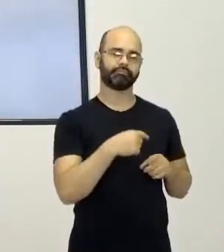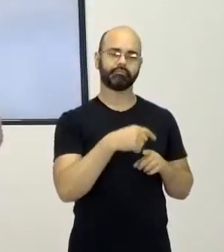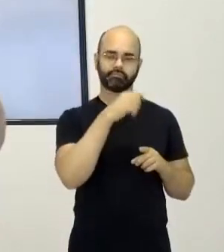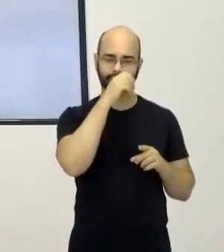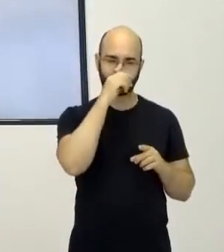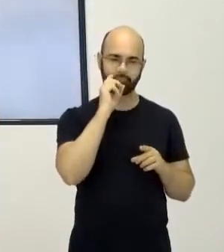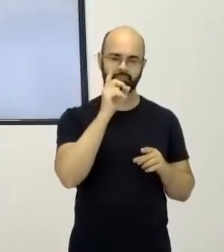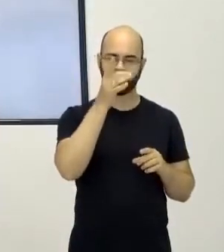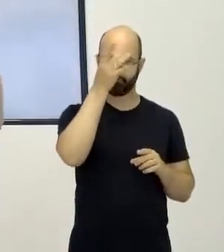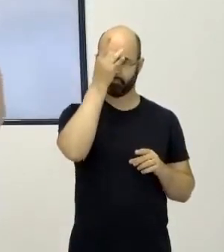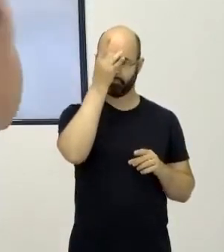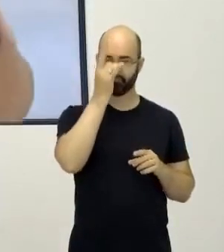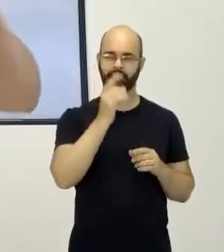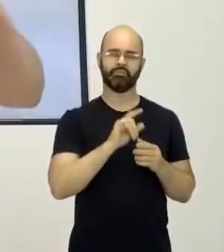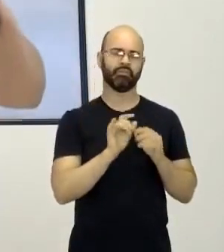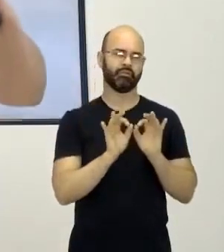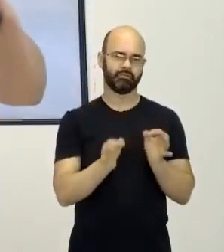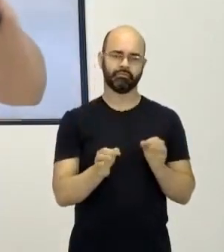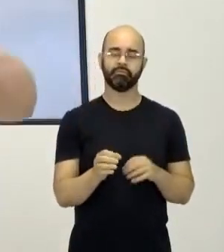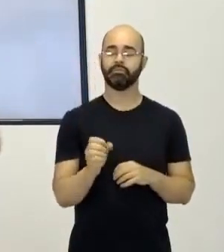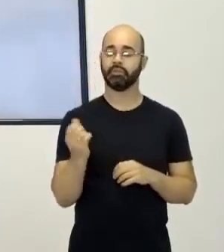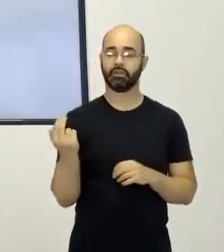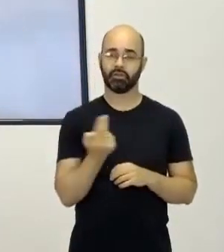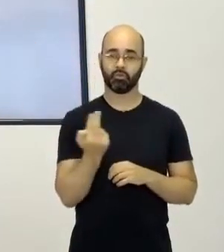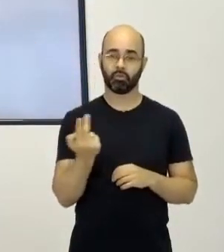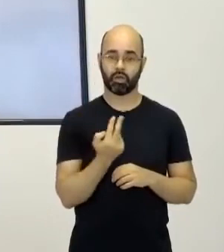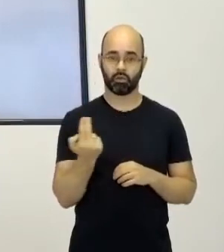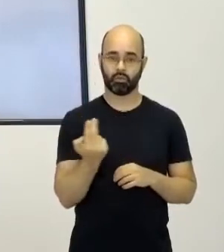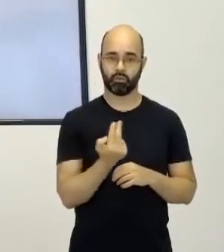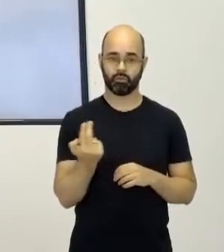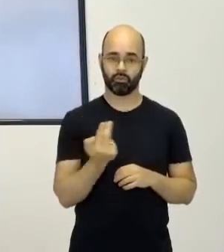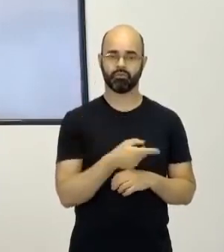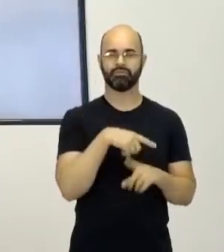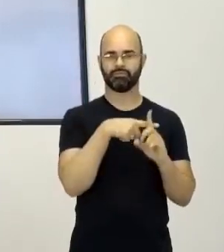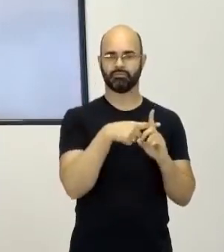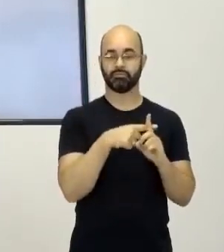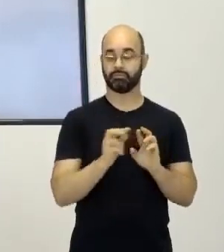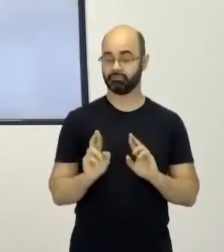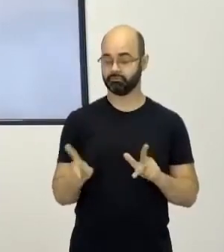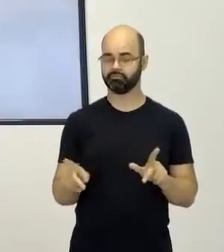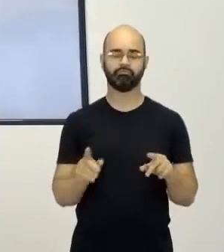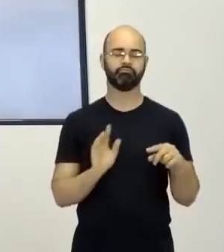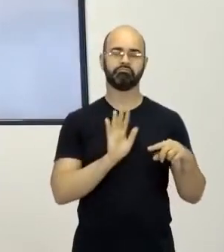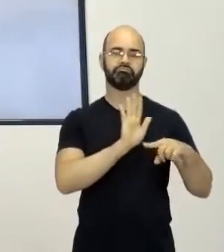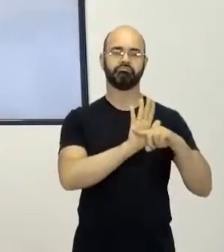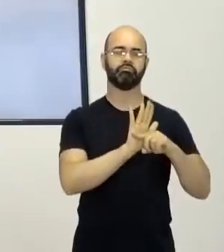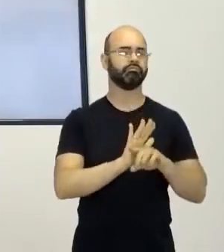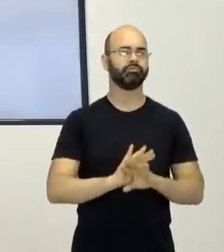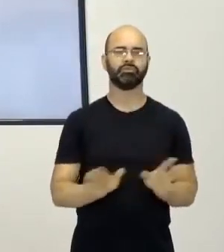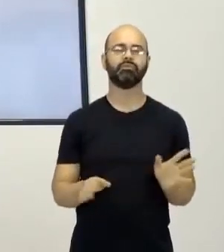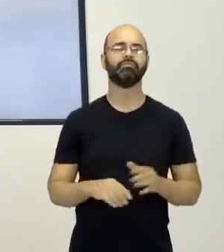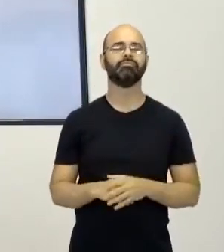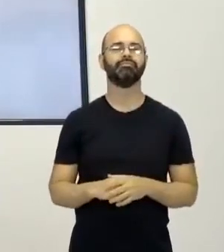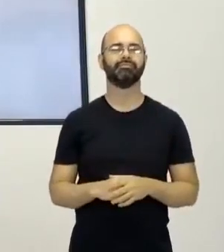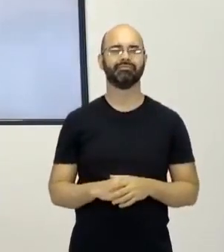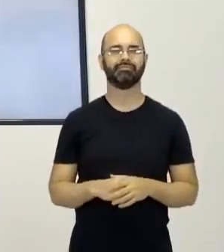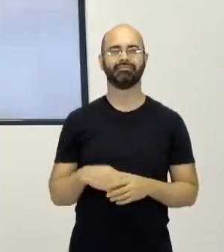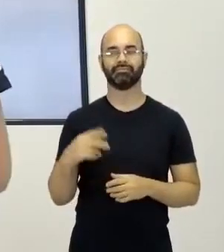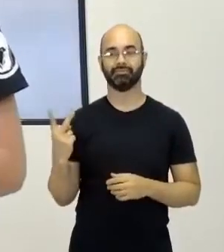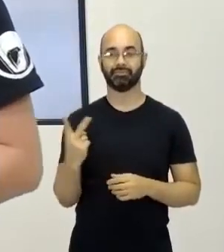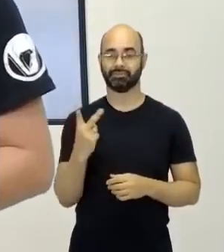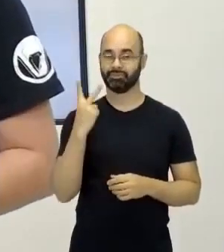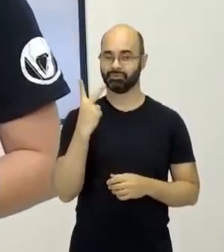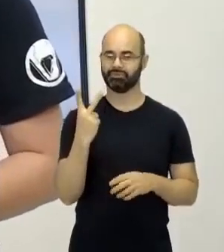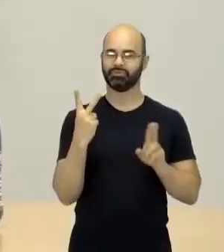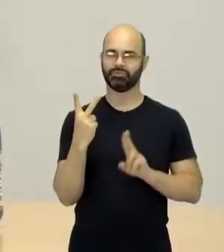A ideia é bem simples. Sinais iguais é positivo, sinais diferentes é negativo. Sempre utilizando em 2, né, Vivi?